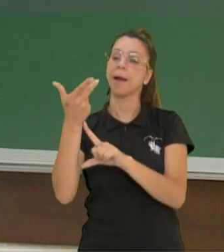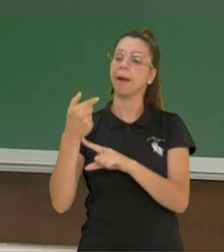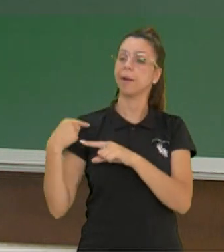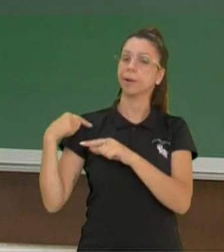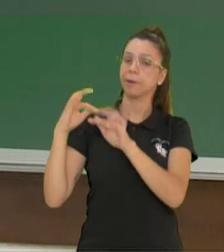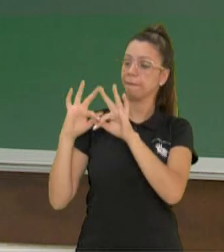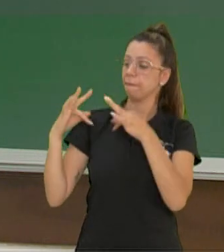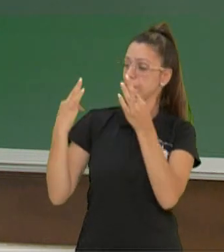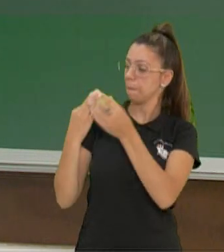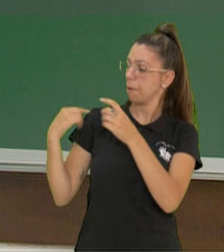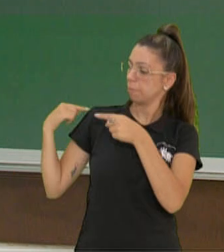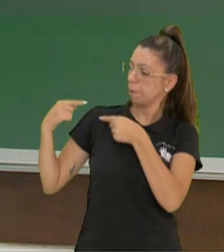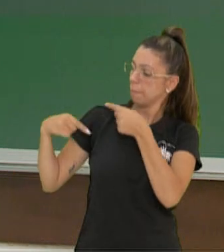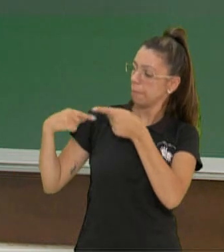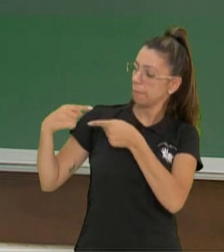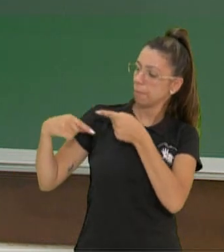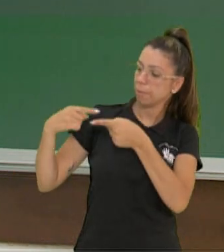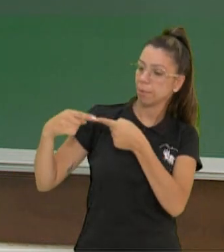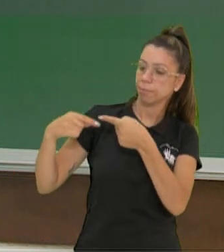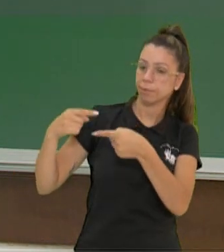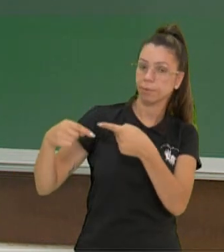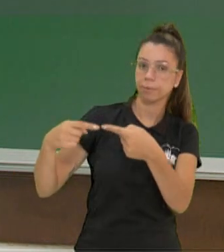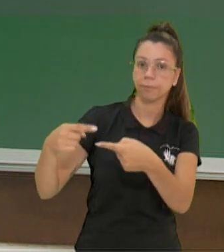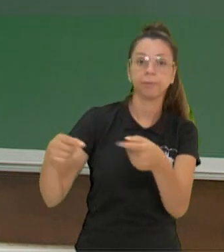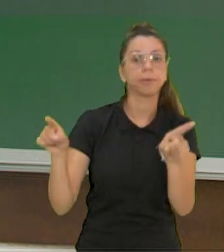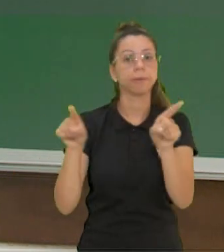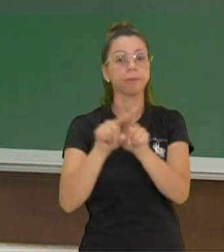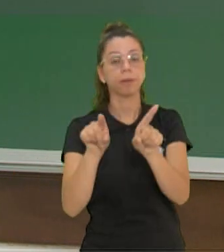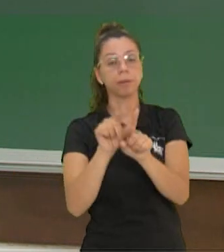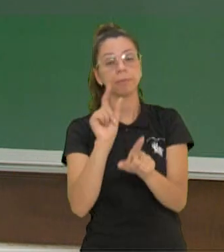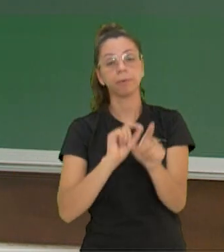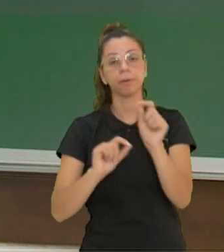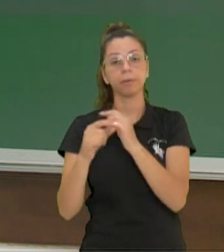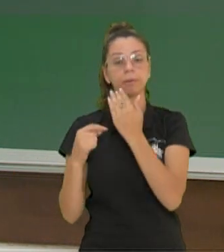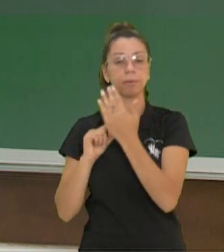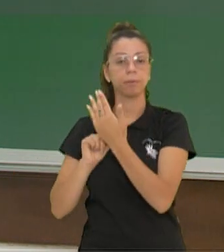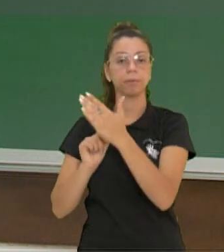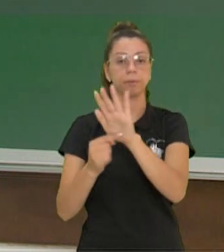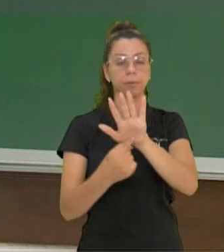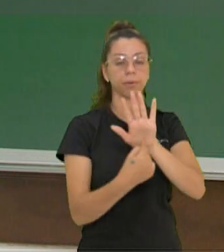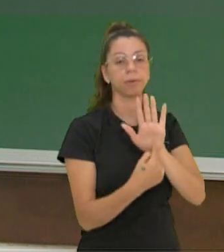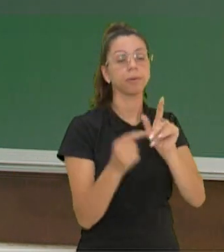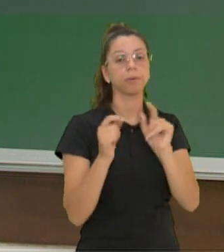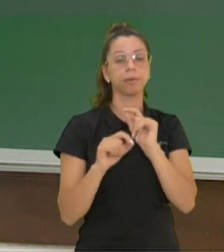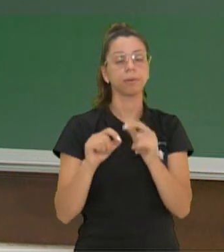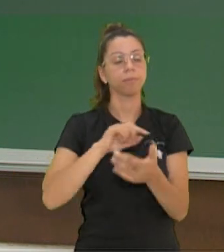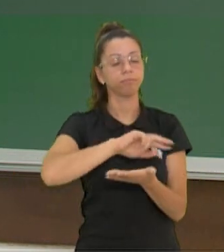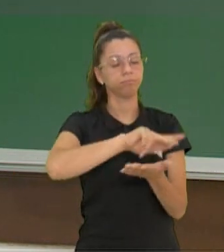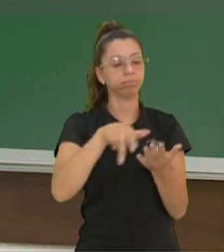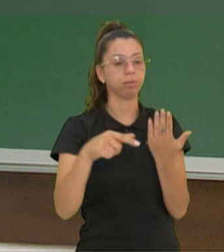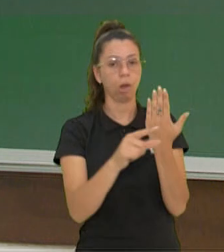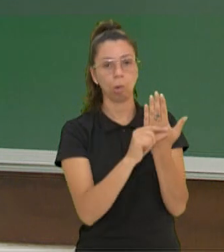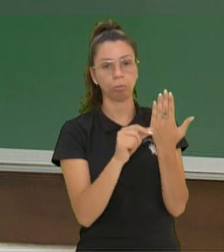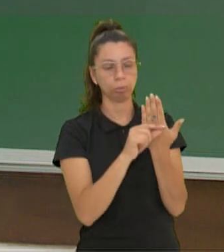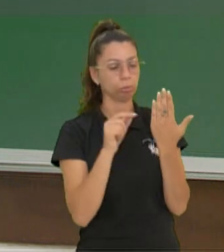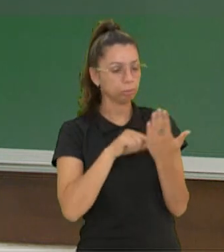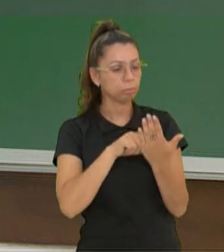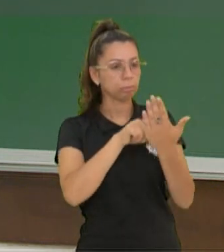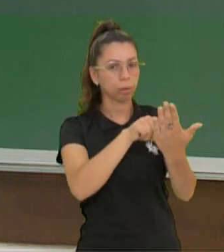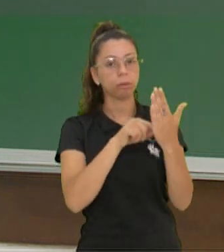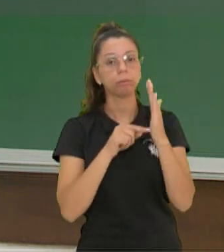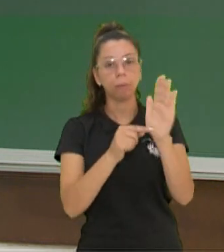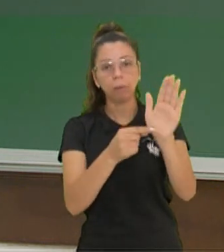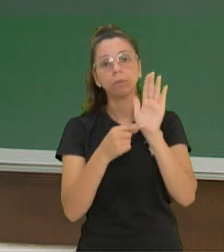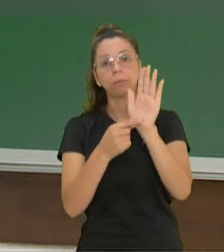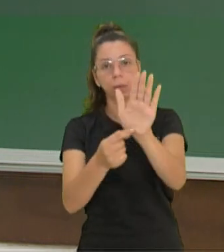de geração em geração e que foi também representada através do tempo por vários artistas, né? A gente viu esses artistas na